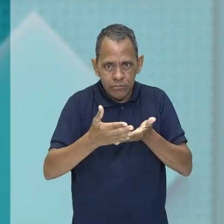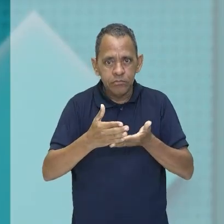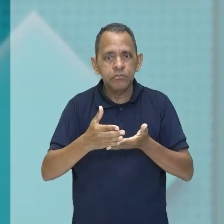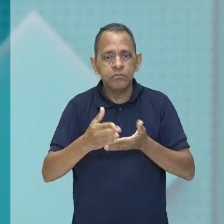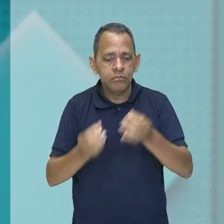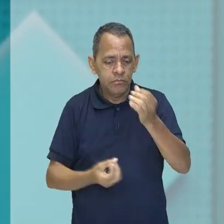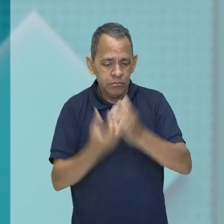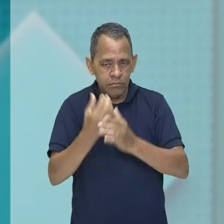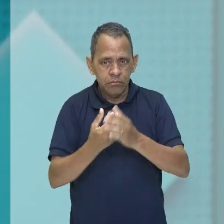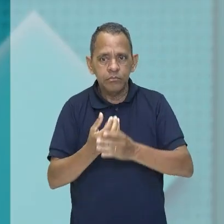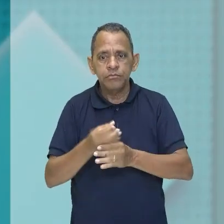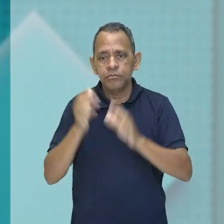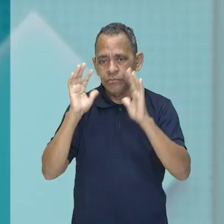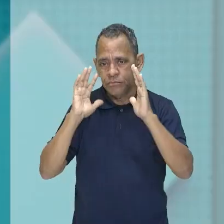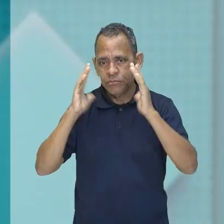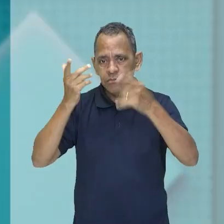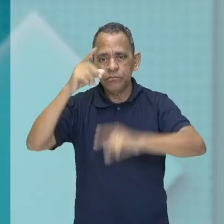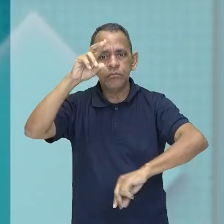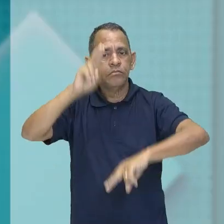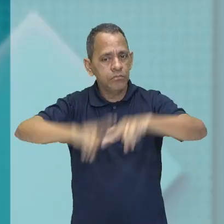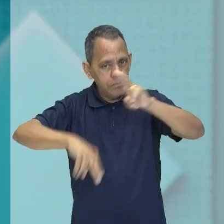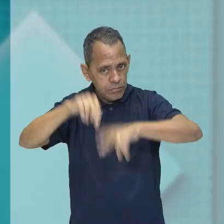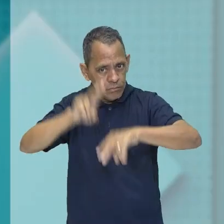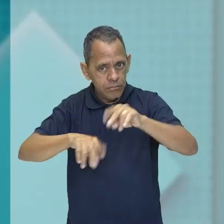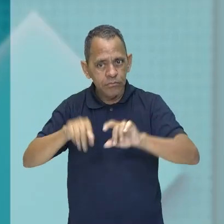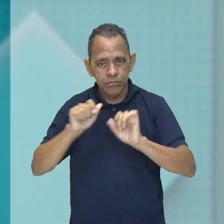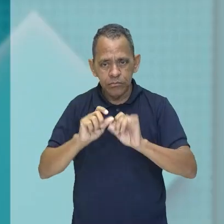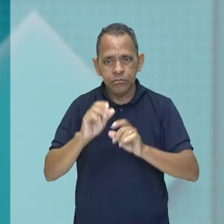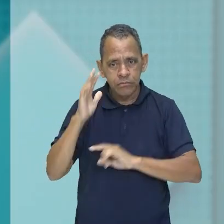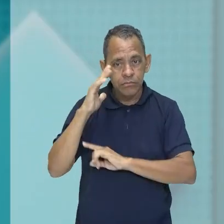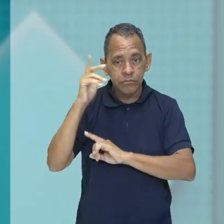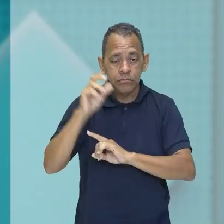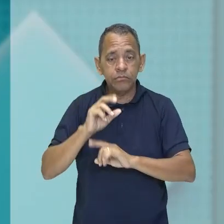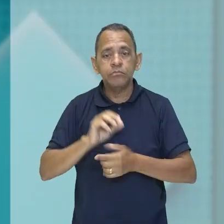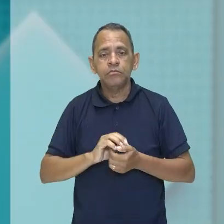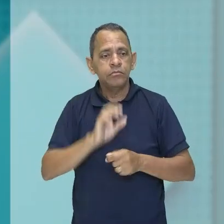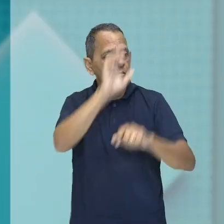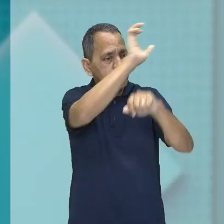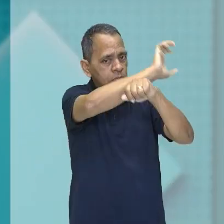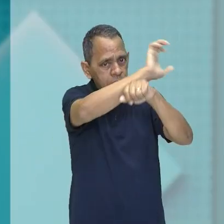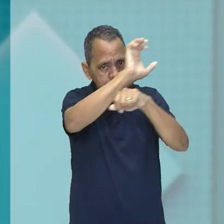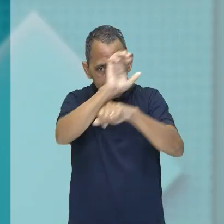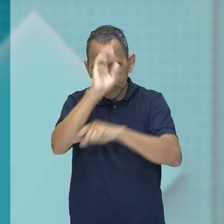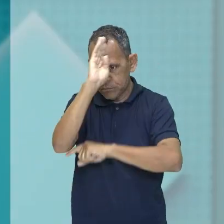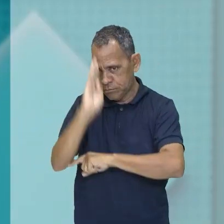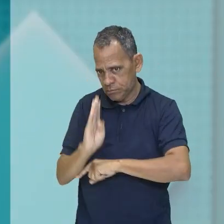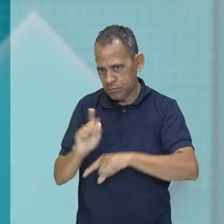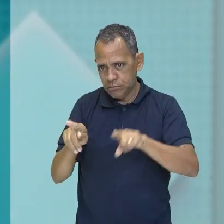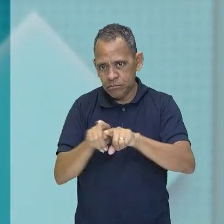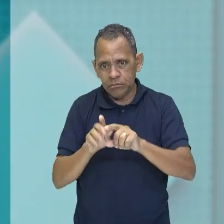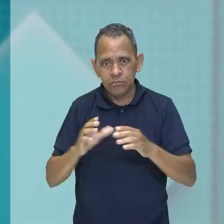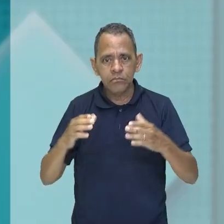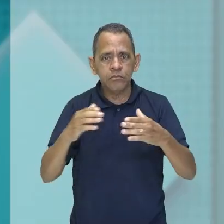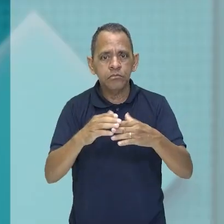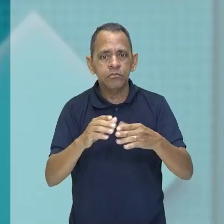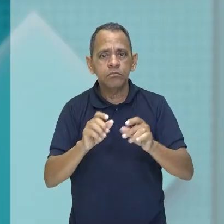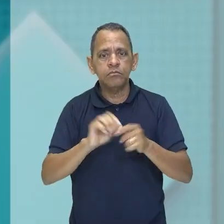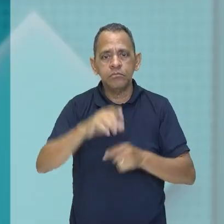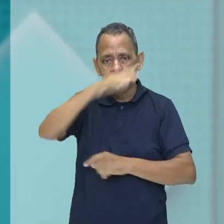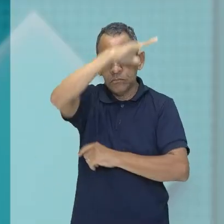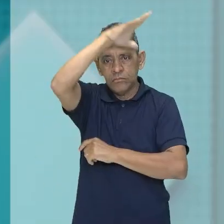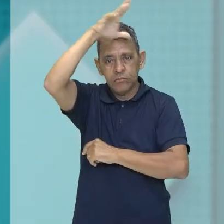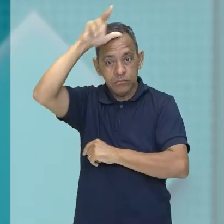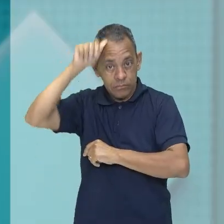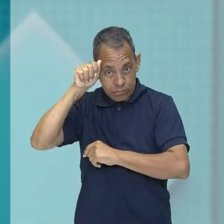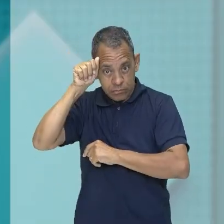também acontecem em todos os estados brasileiros. E aí, nas comunidades também do Amazonas, tenho certeza